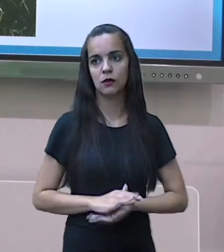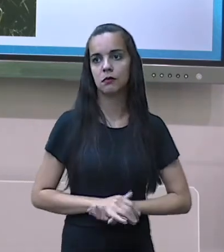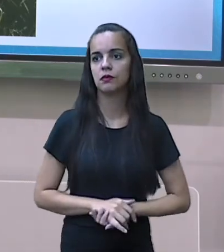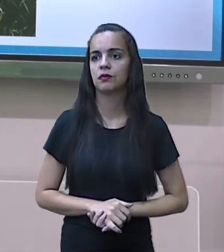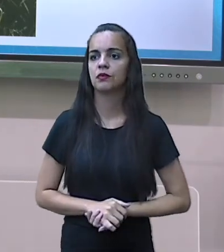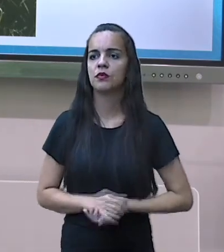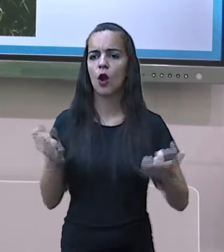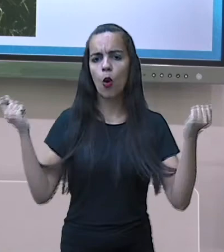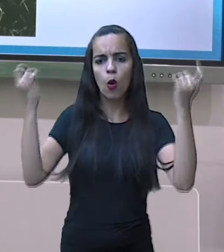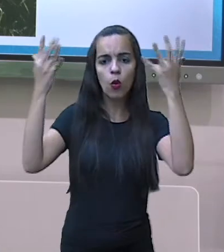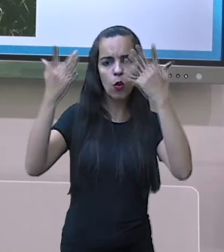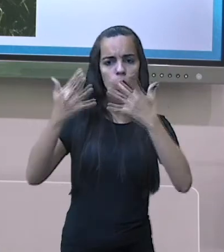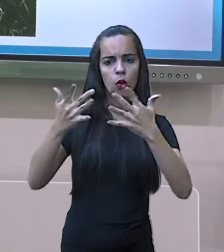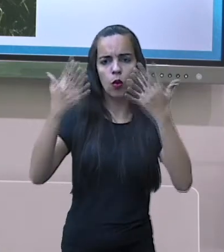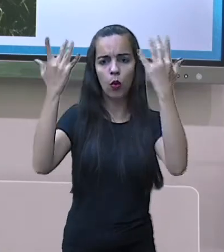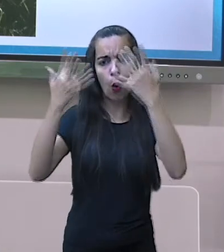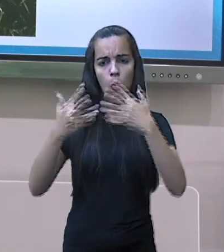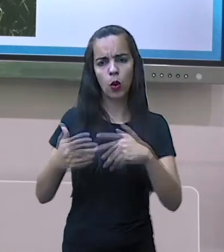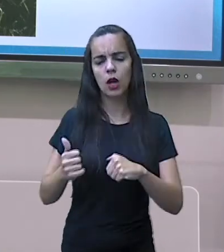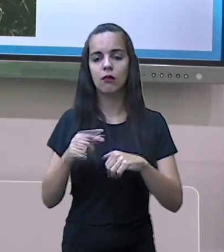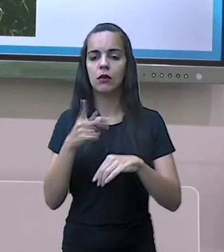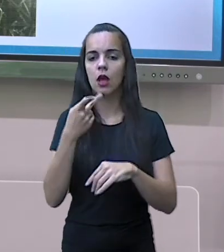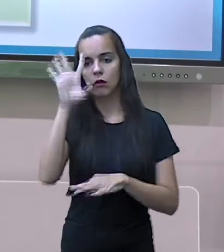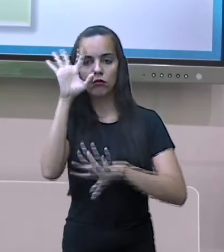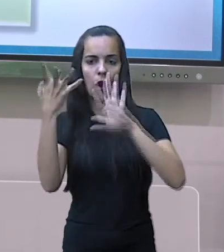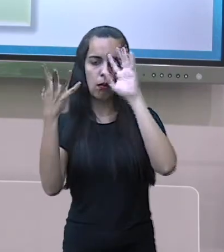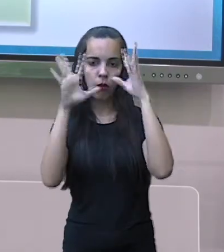Ok? É o clima interferindo.